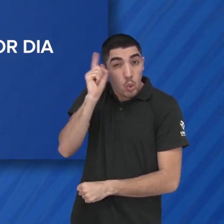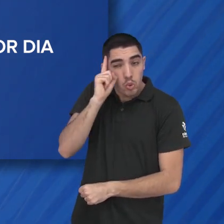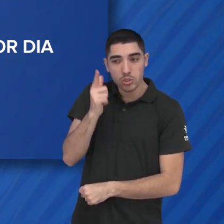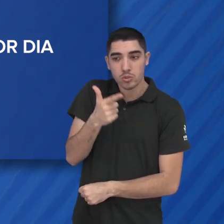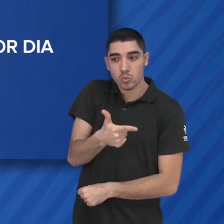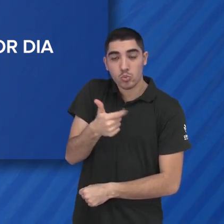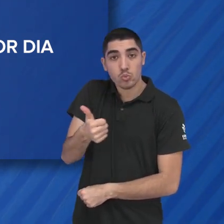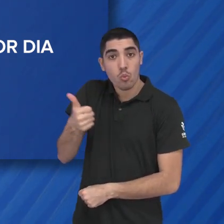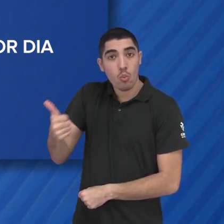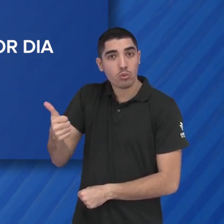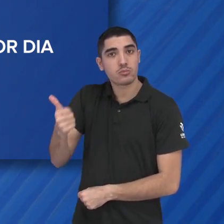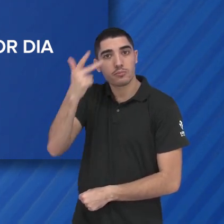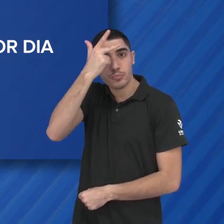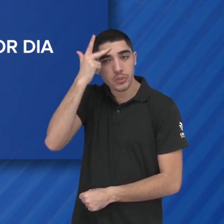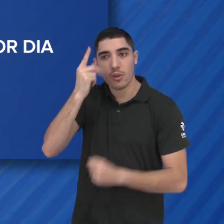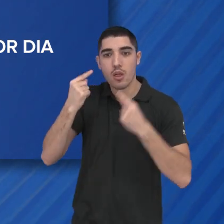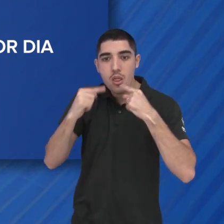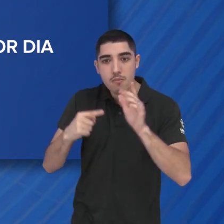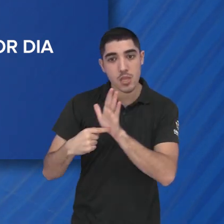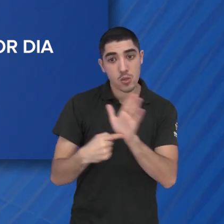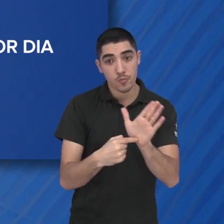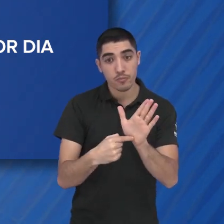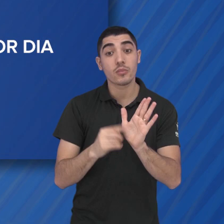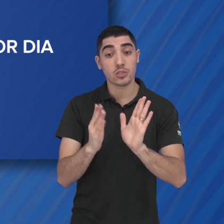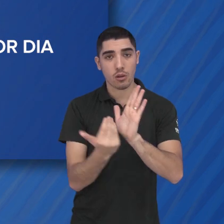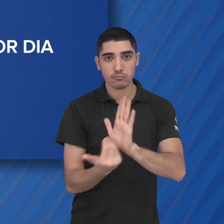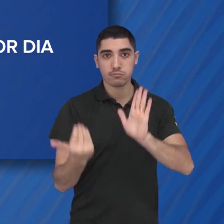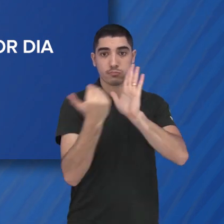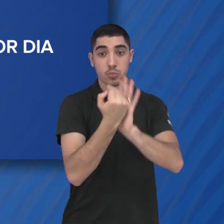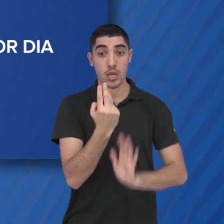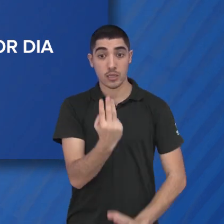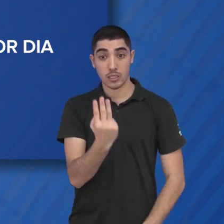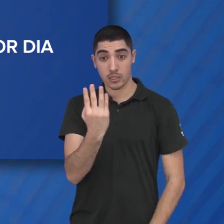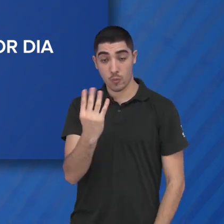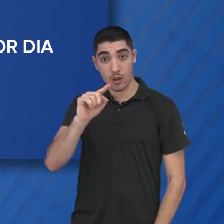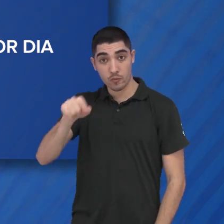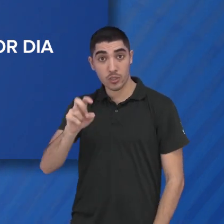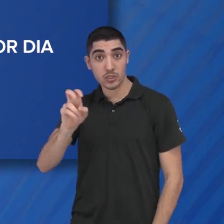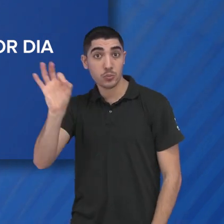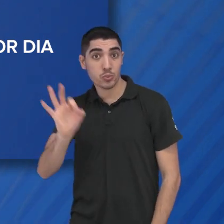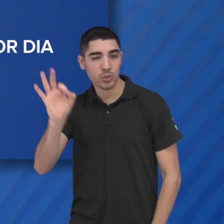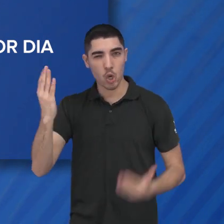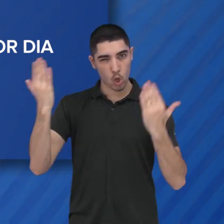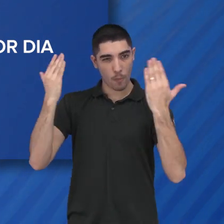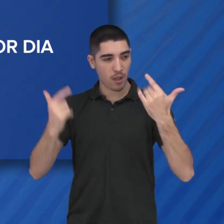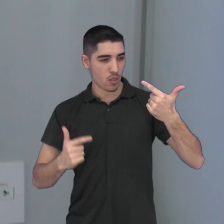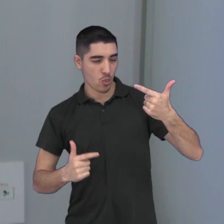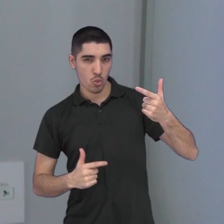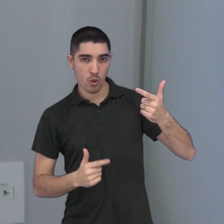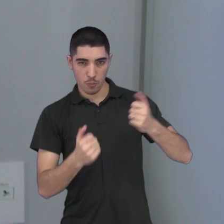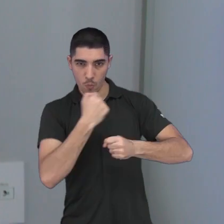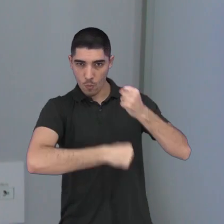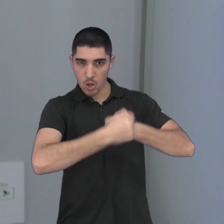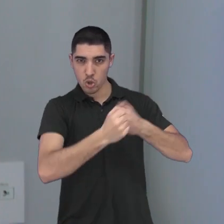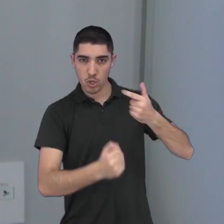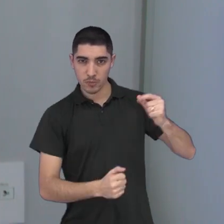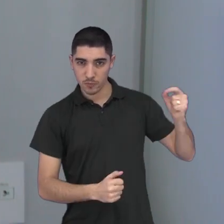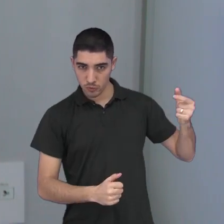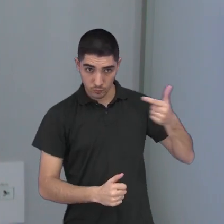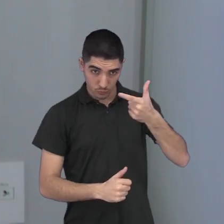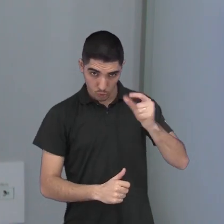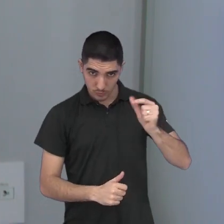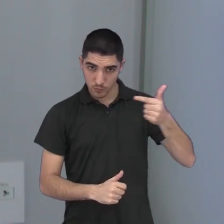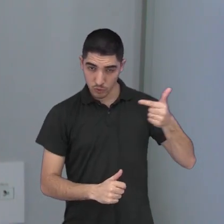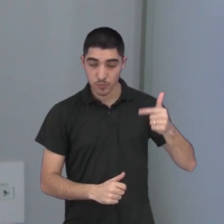ocorrências por dia alta de 34,5 no comparativo com 2022 para este delegado a